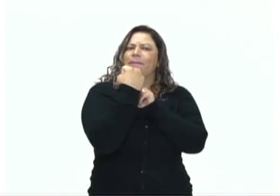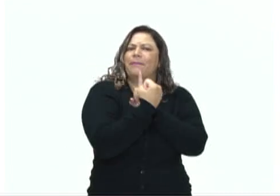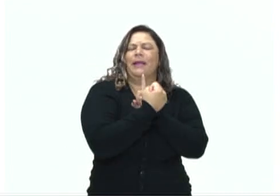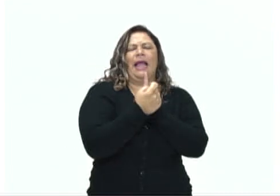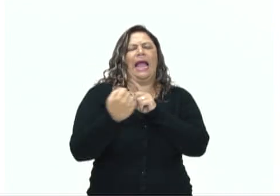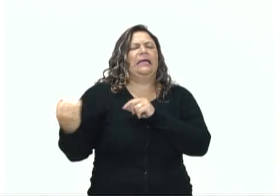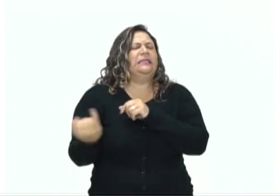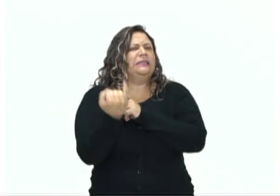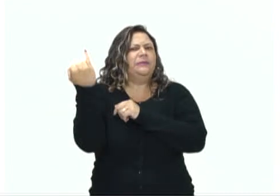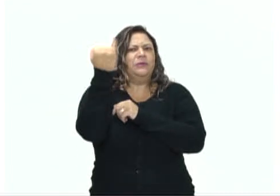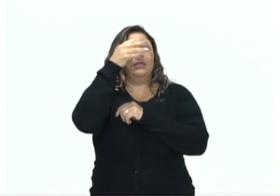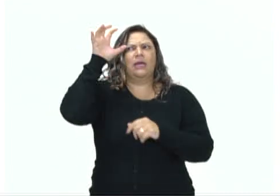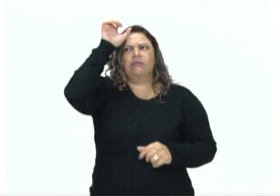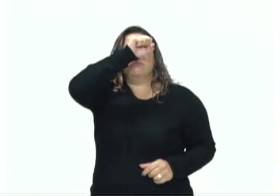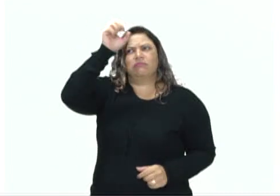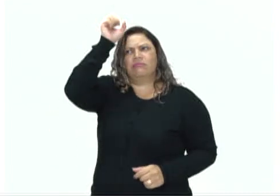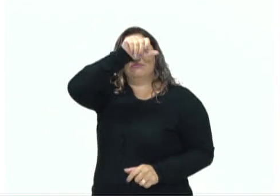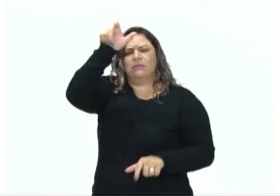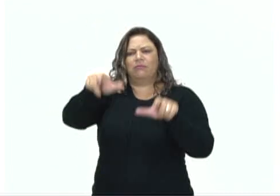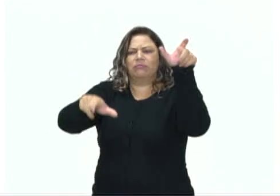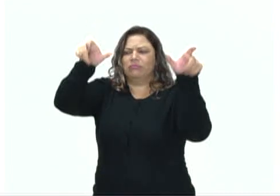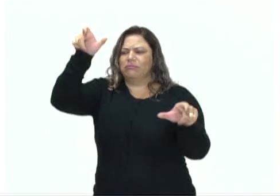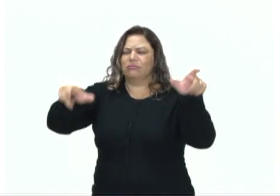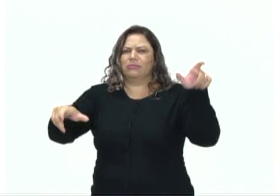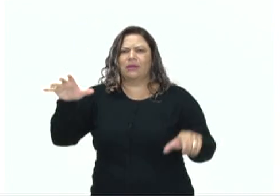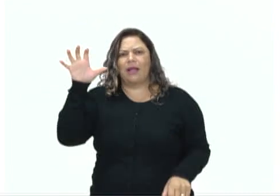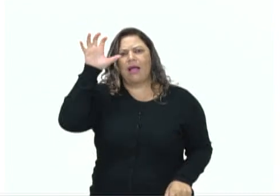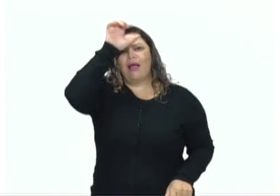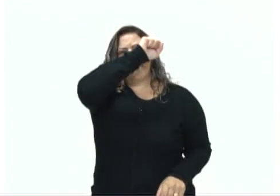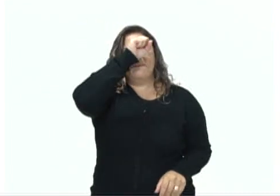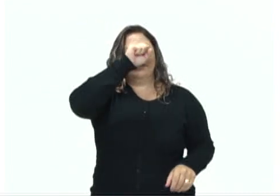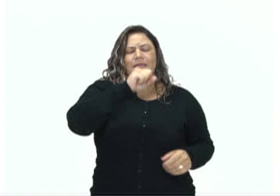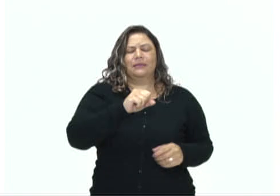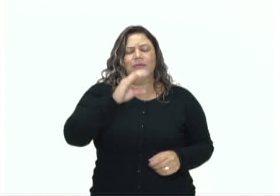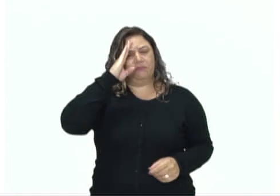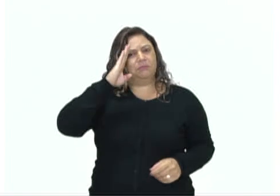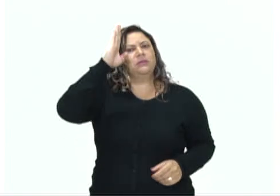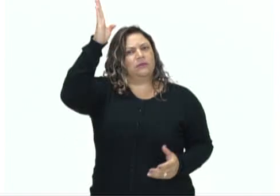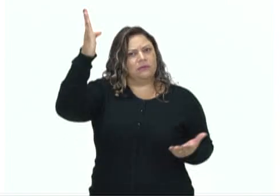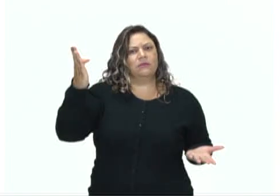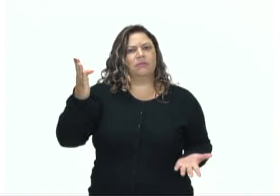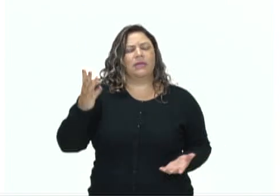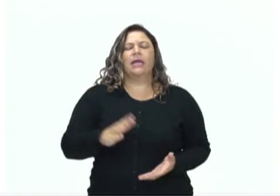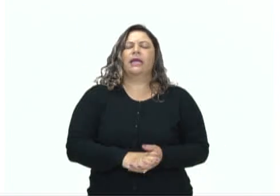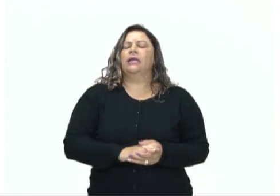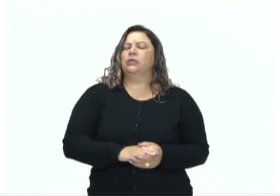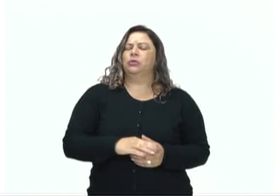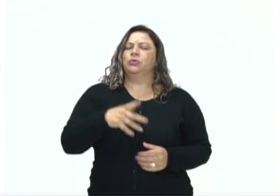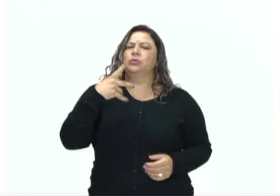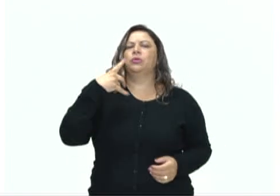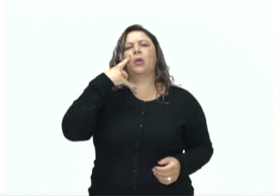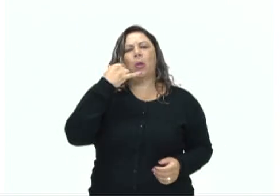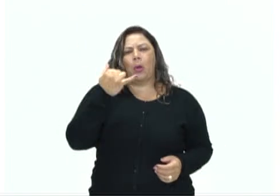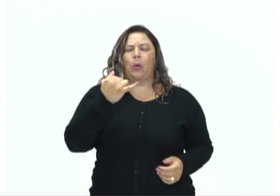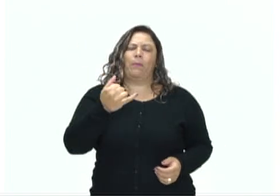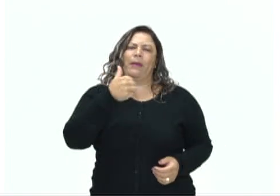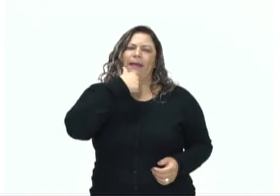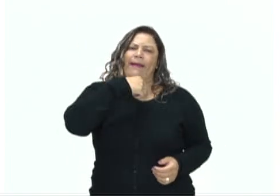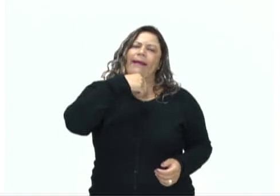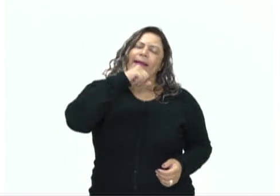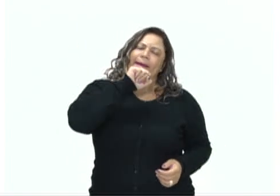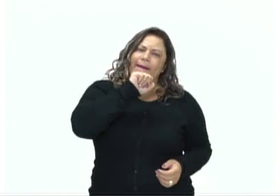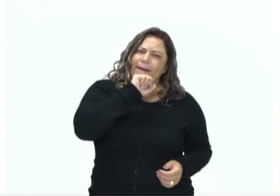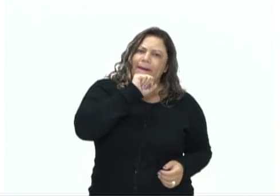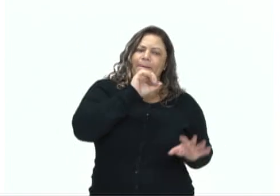as pessoas aprenderem a Libras, inclusive os padres, destacou a noiva. Residente em Caruaru,